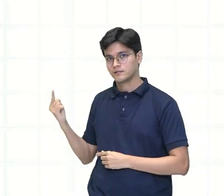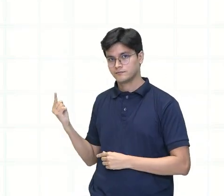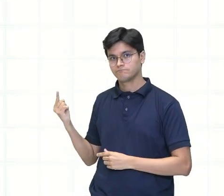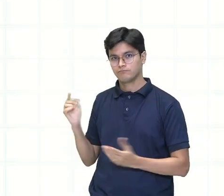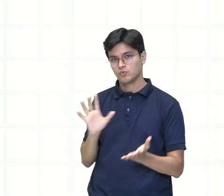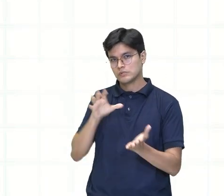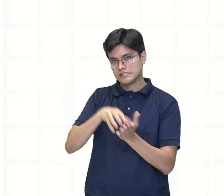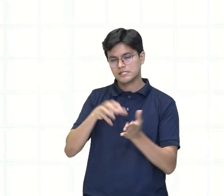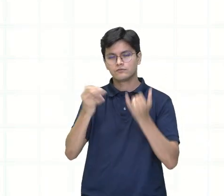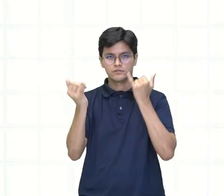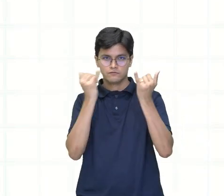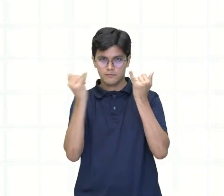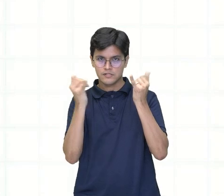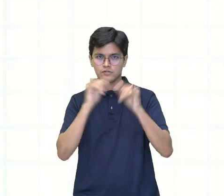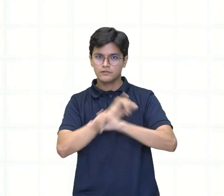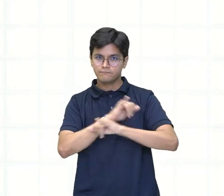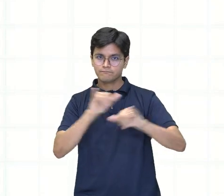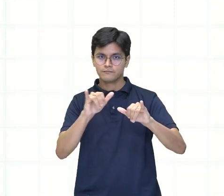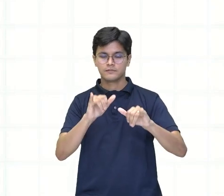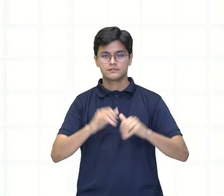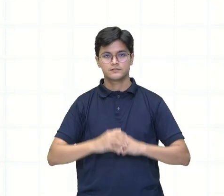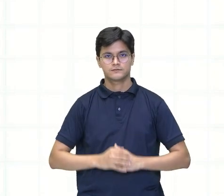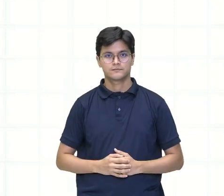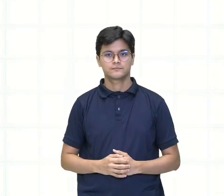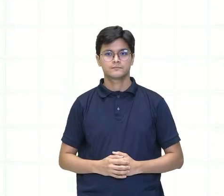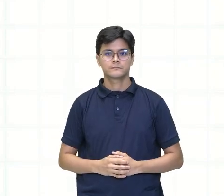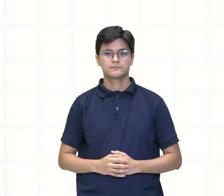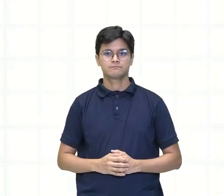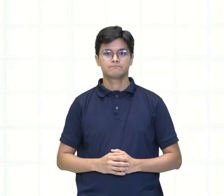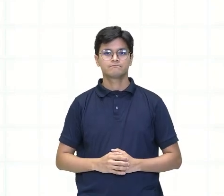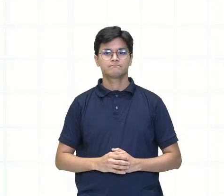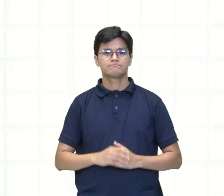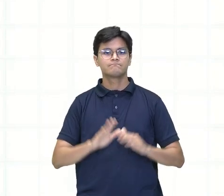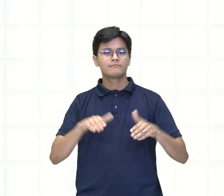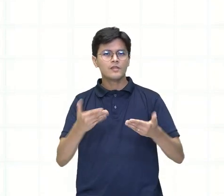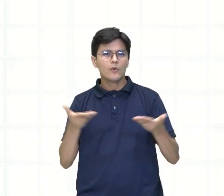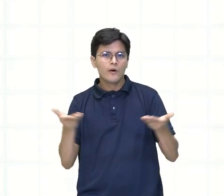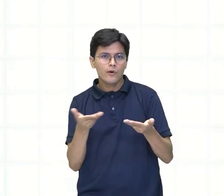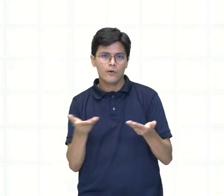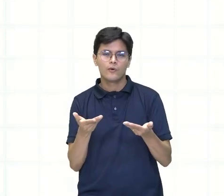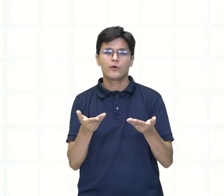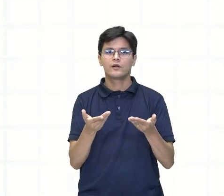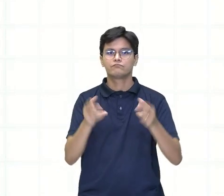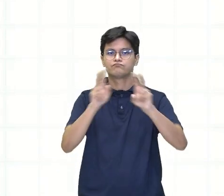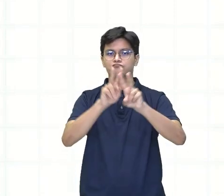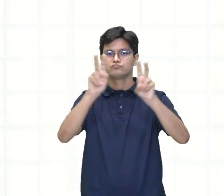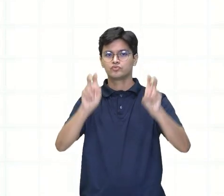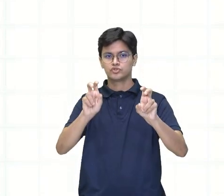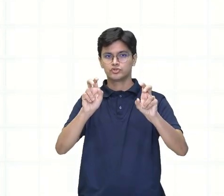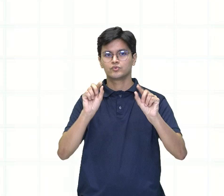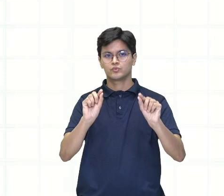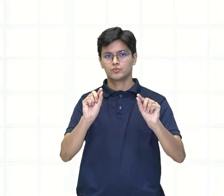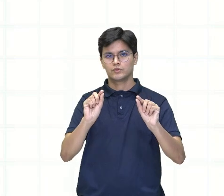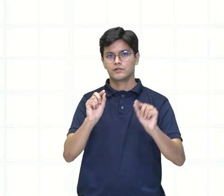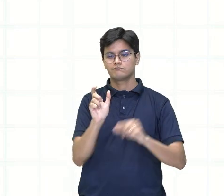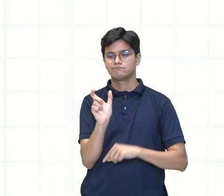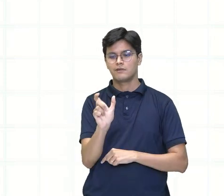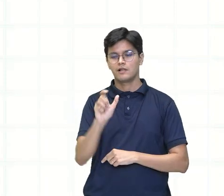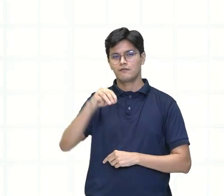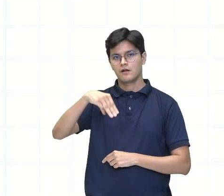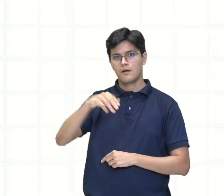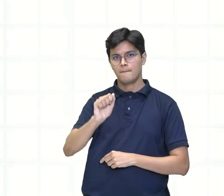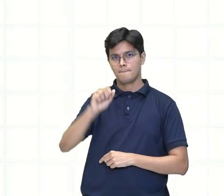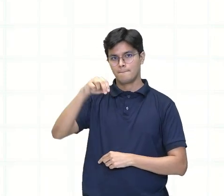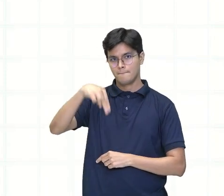essa informação adiante, right? Agora o nosso título, né? Man, a palavra homem, tem